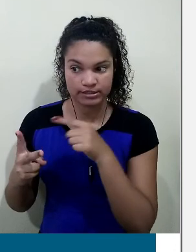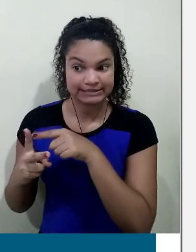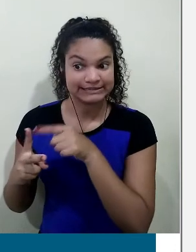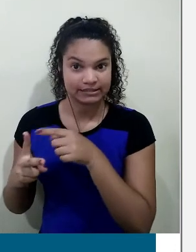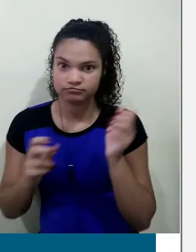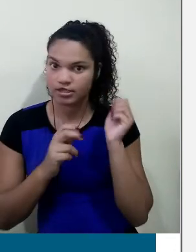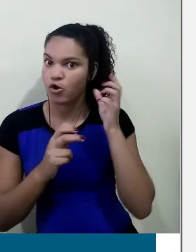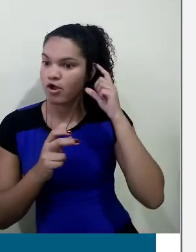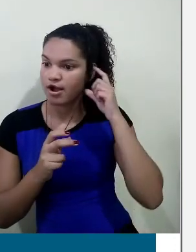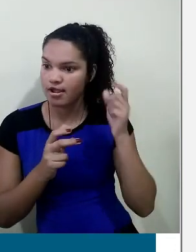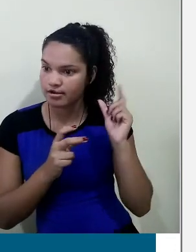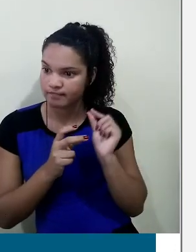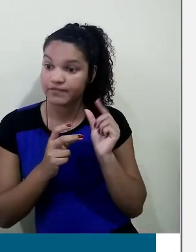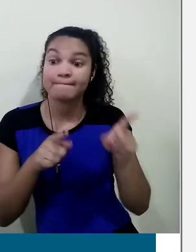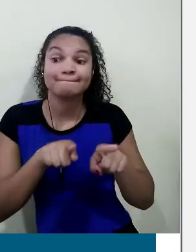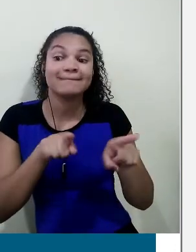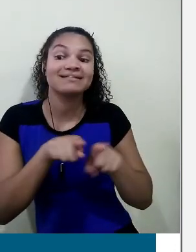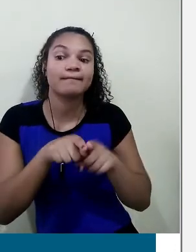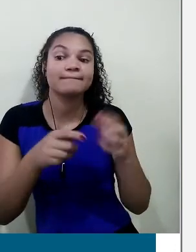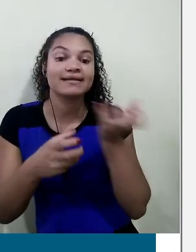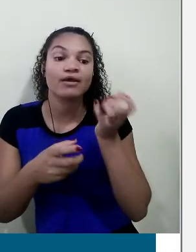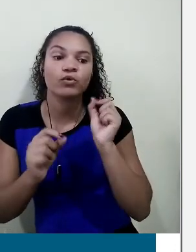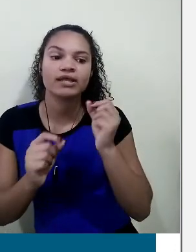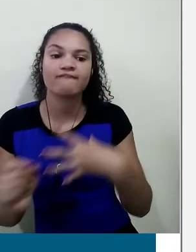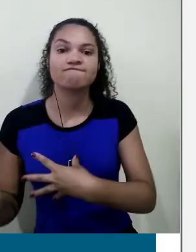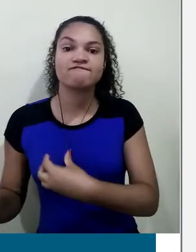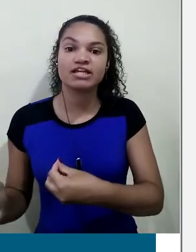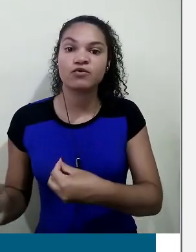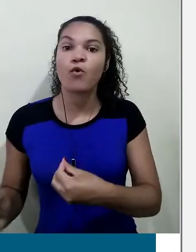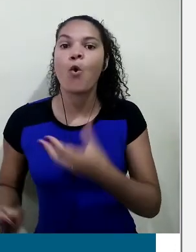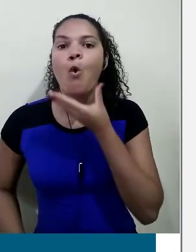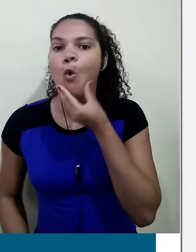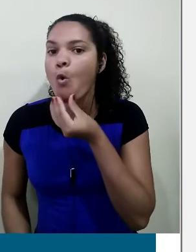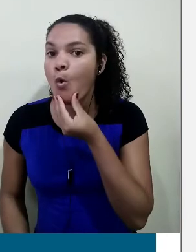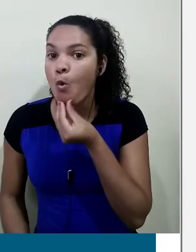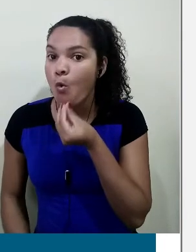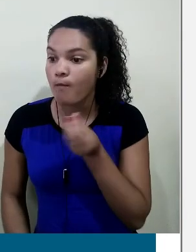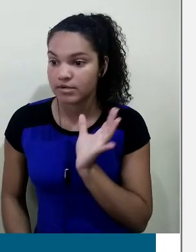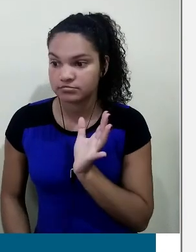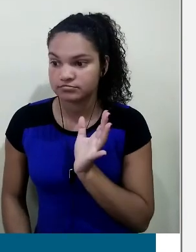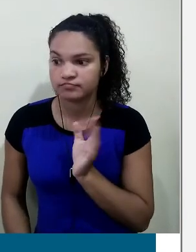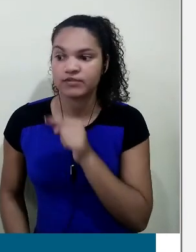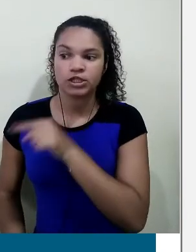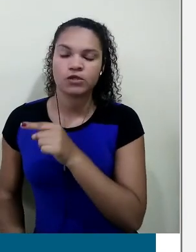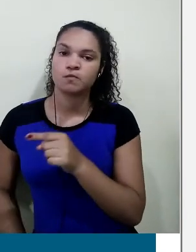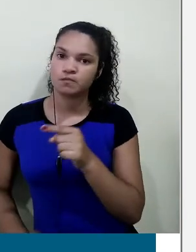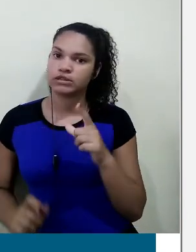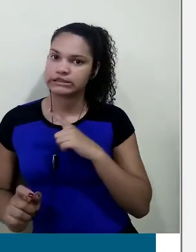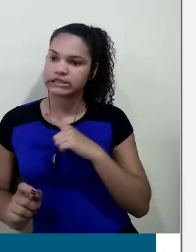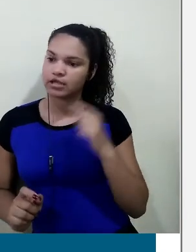orelha aderente e o outro é ser do sexo masculino. Para calcular a probabilidade do evento ter o lóbulo da